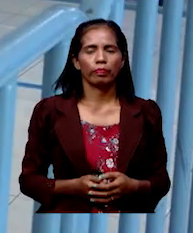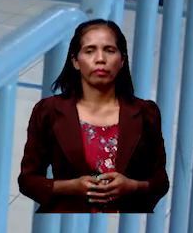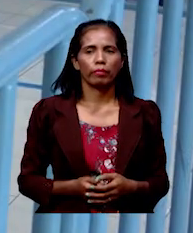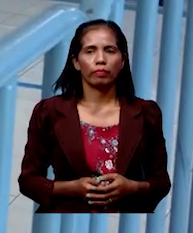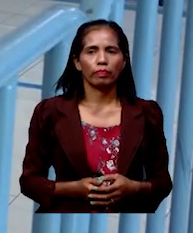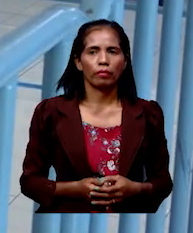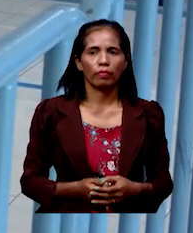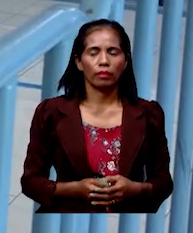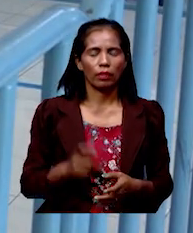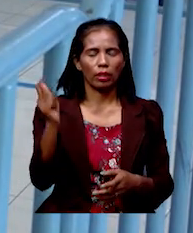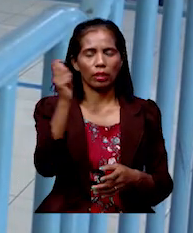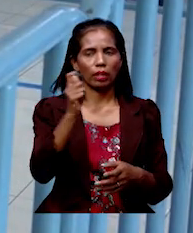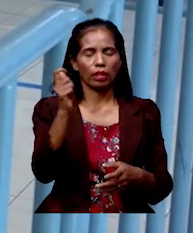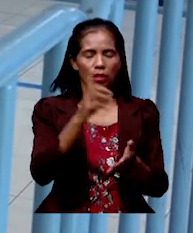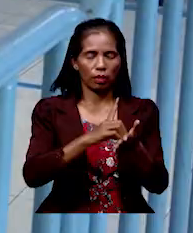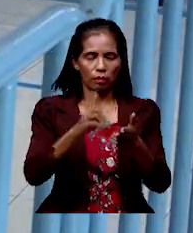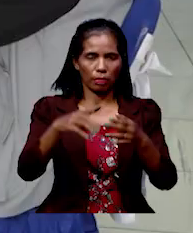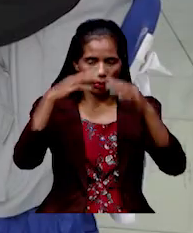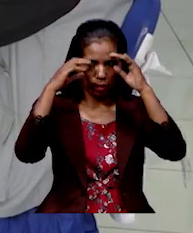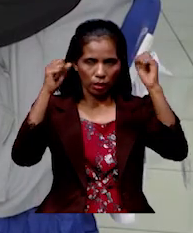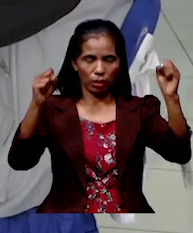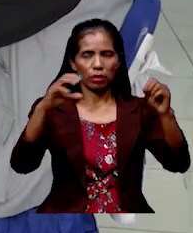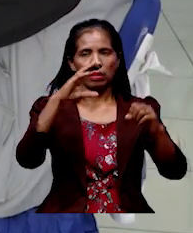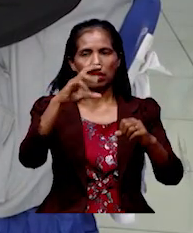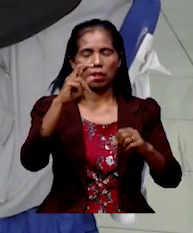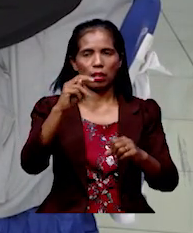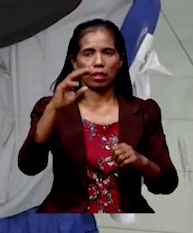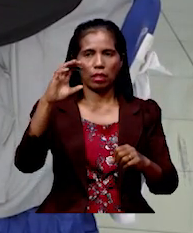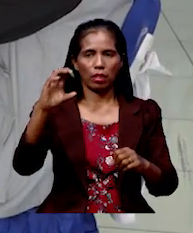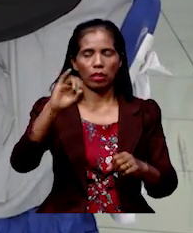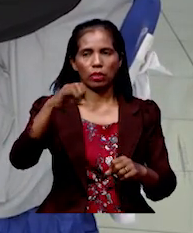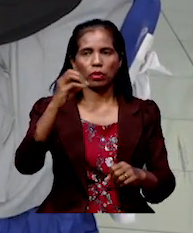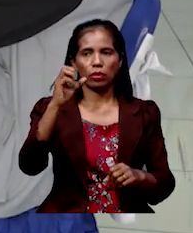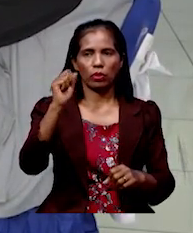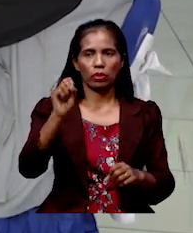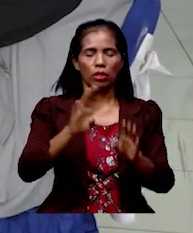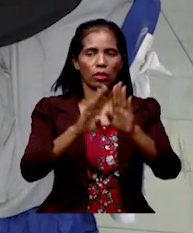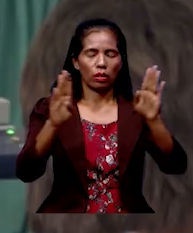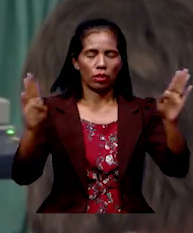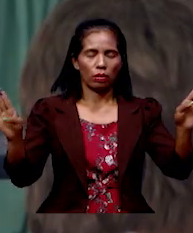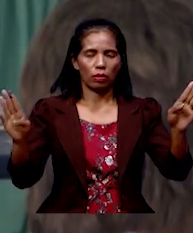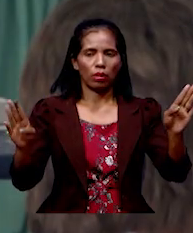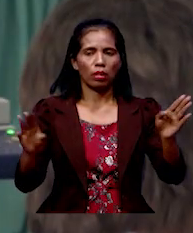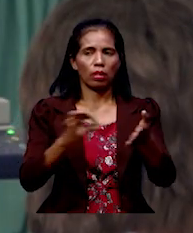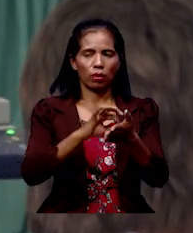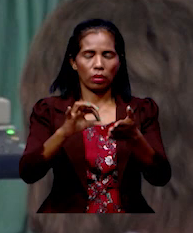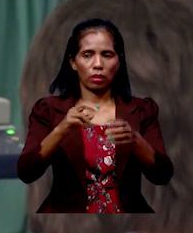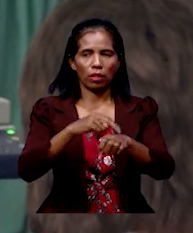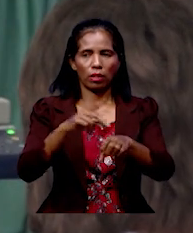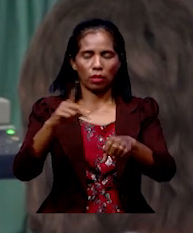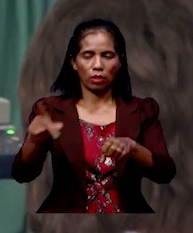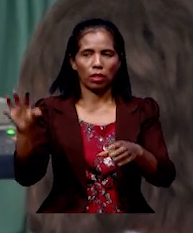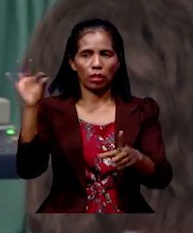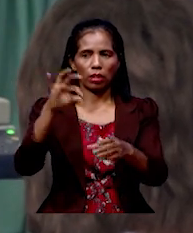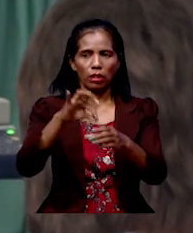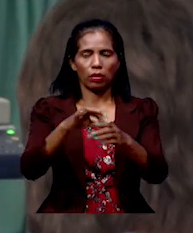E a terça semana ne presidente Comissão Nacional Eleição José Agostinho Belo loque apuramento nacional ba acta eleição sira ne